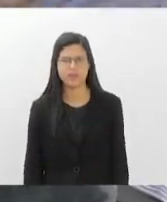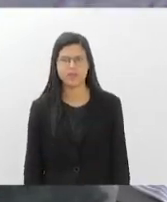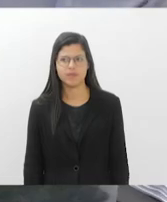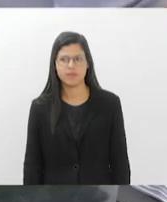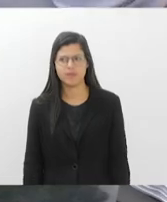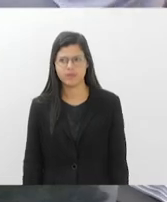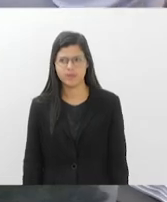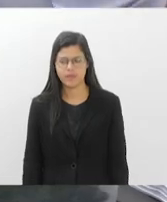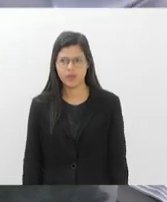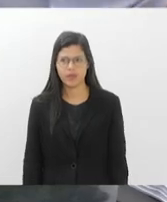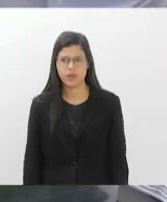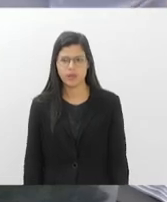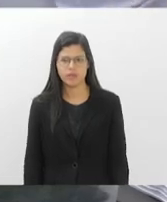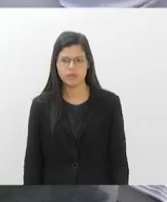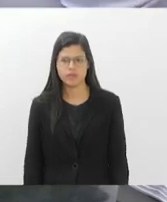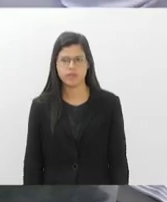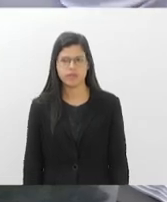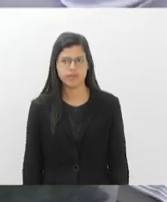Para colocar